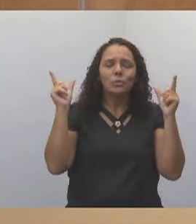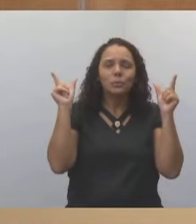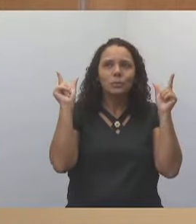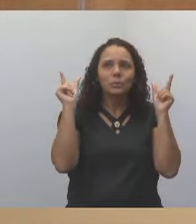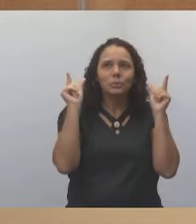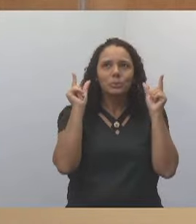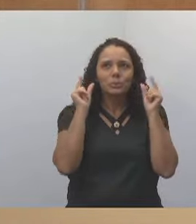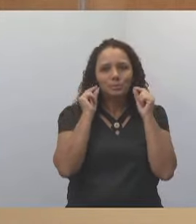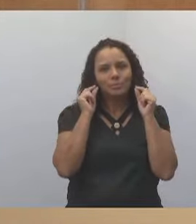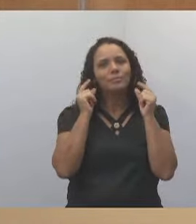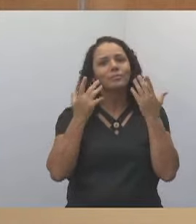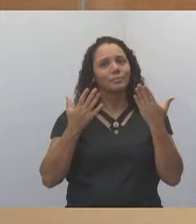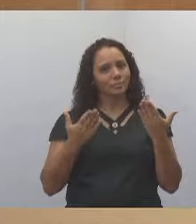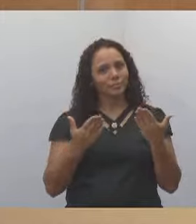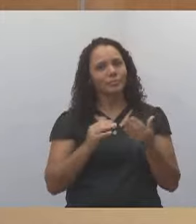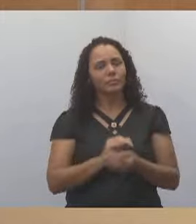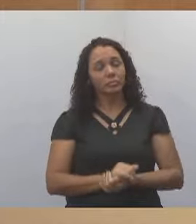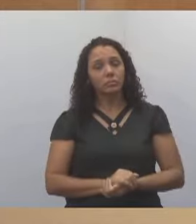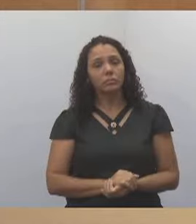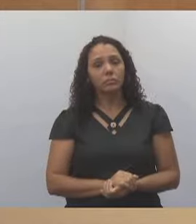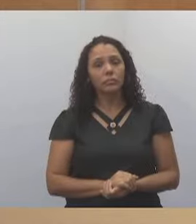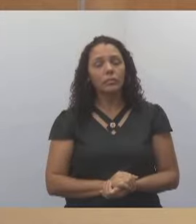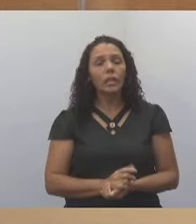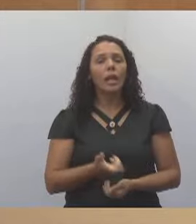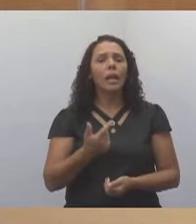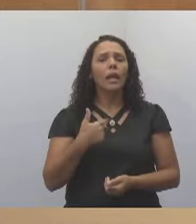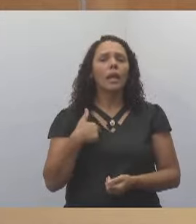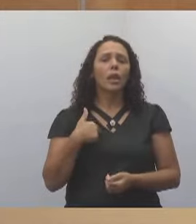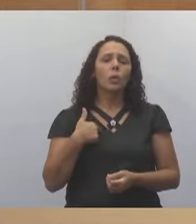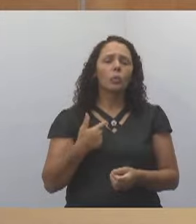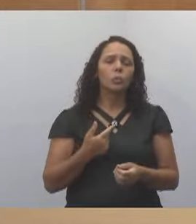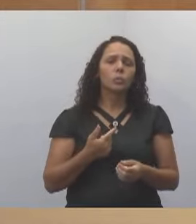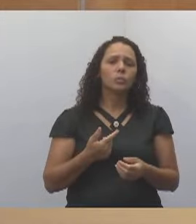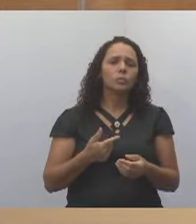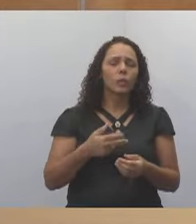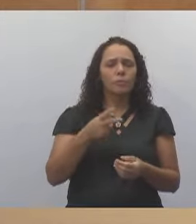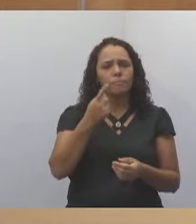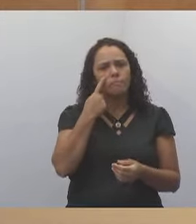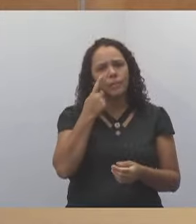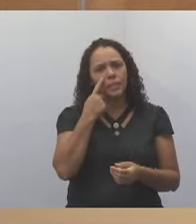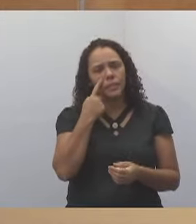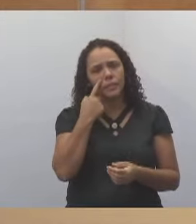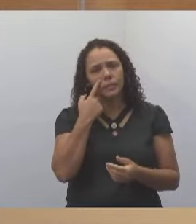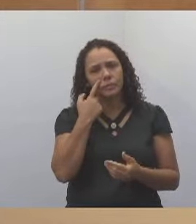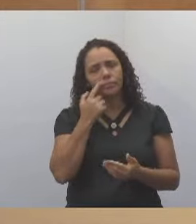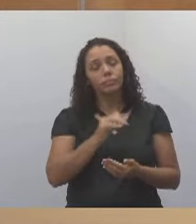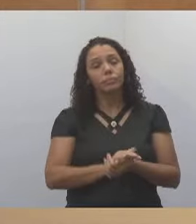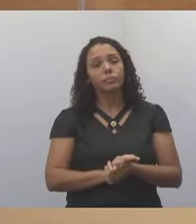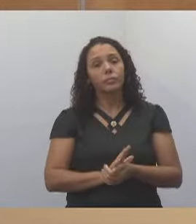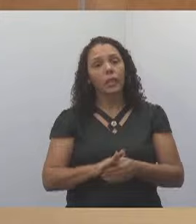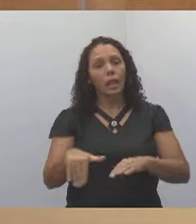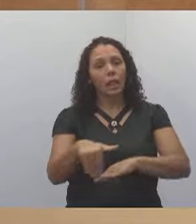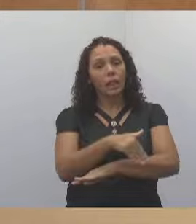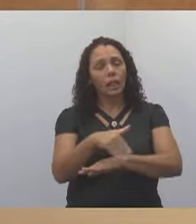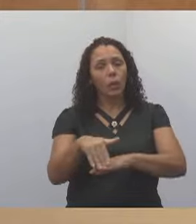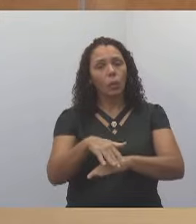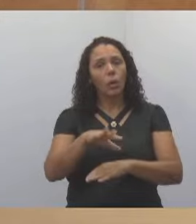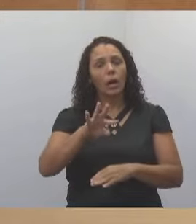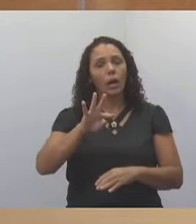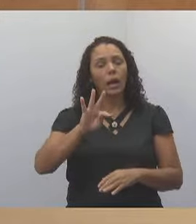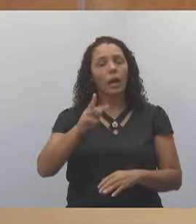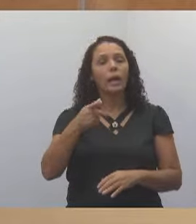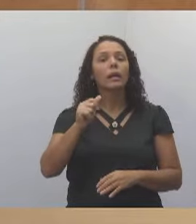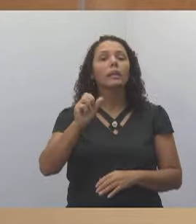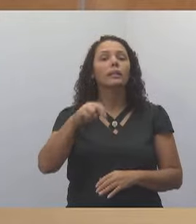vejo vindo agora pela Tamoios um motociclista também com uma garupa que parecia que a menina ia